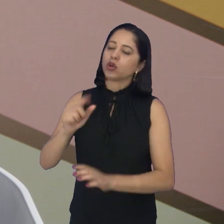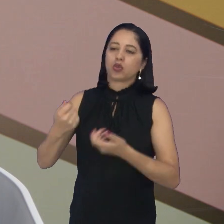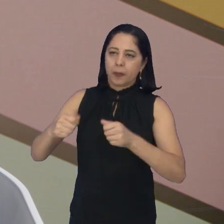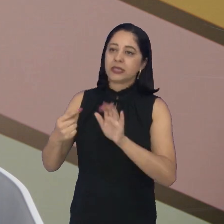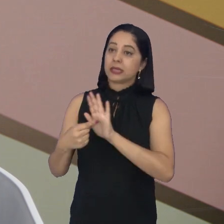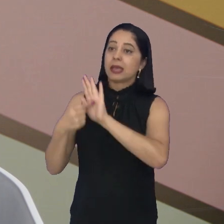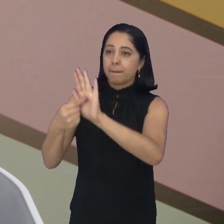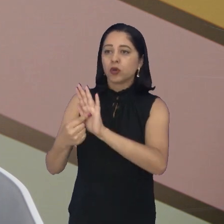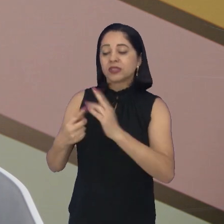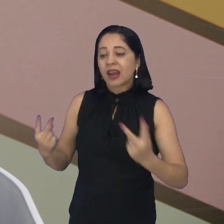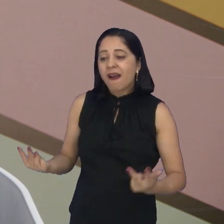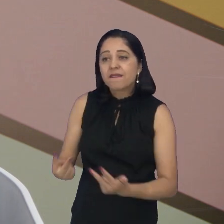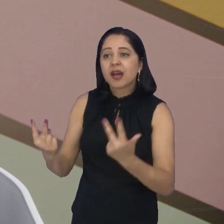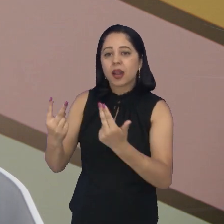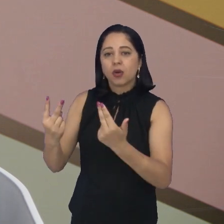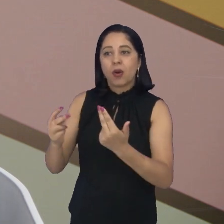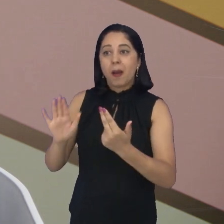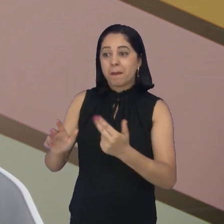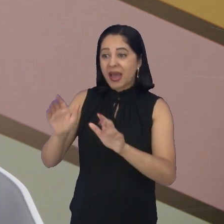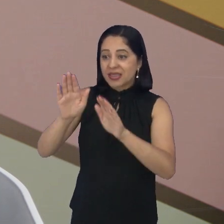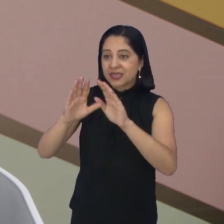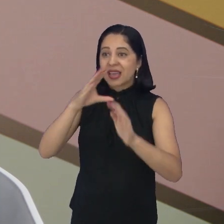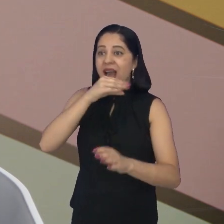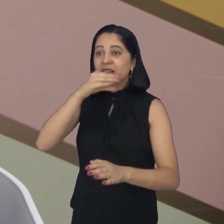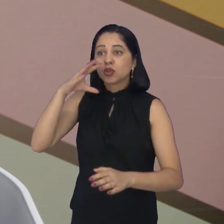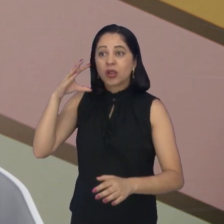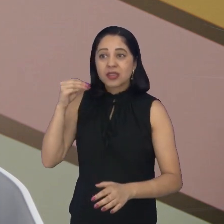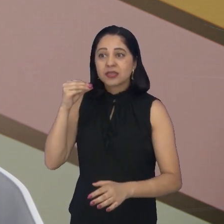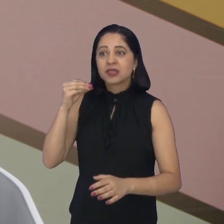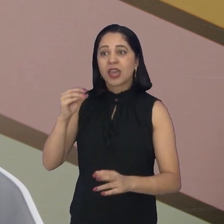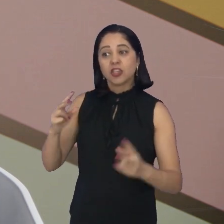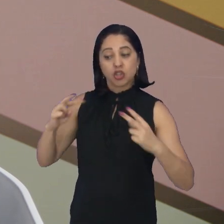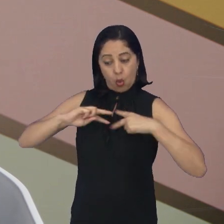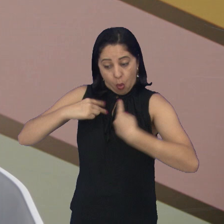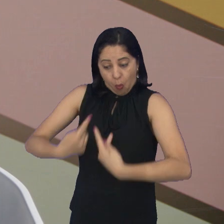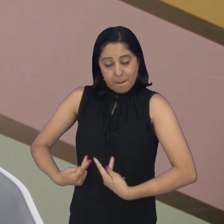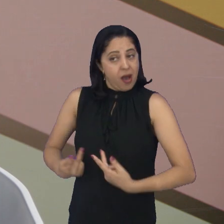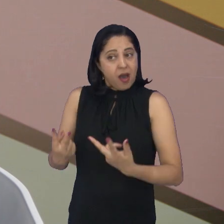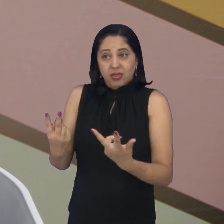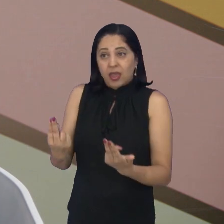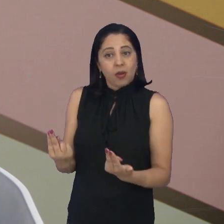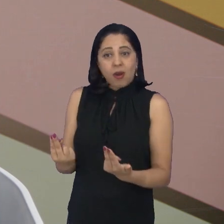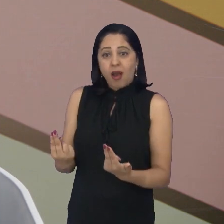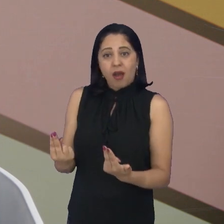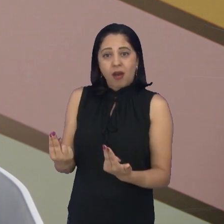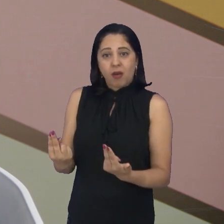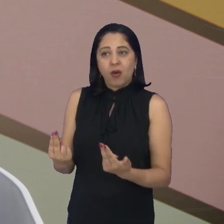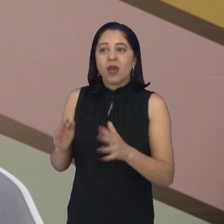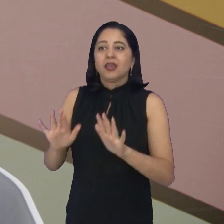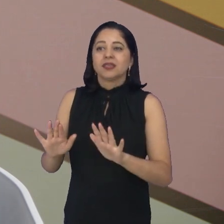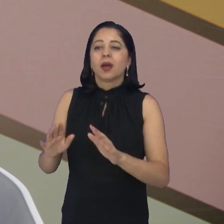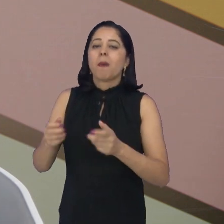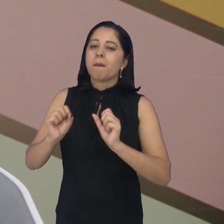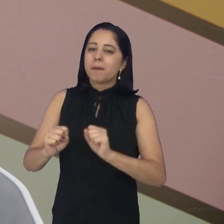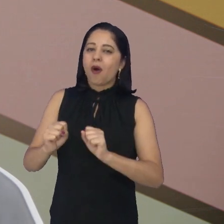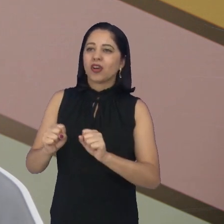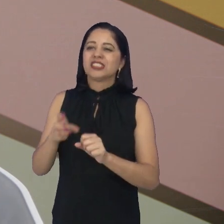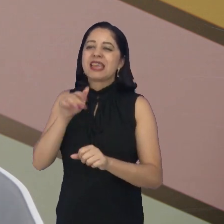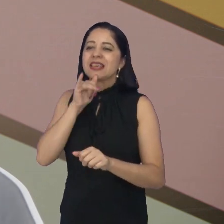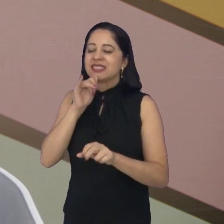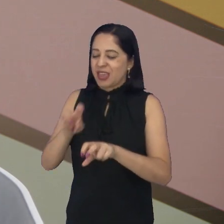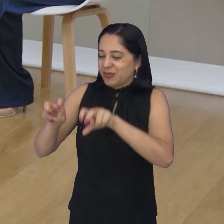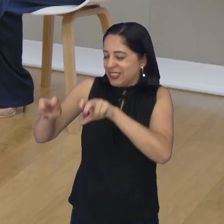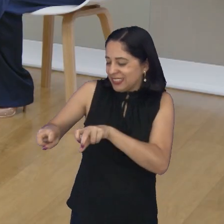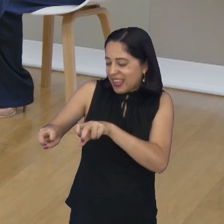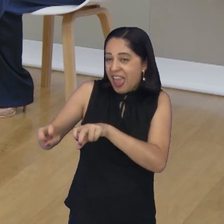é importante, mas é um ser humano que está sentindo muitas coisas novas, então por que não partilhar, por que não sentar do lado, assistir um